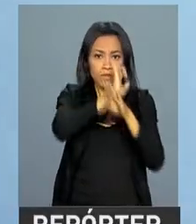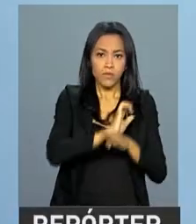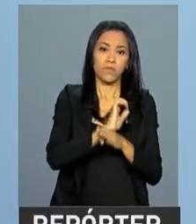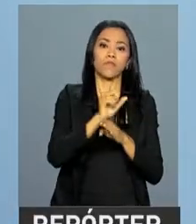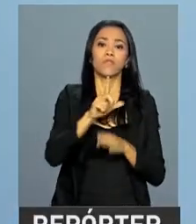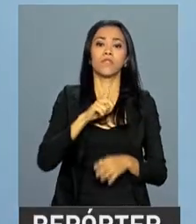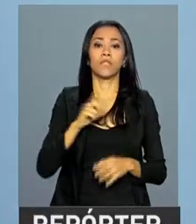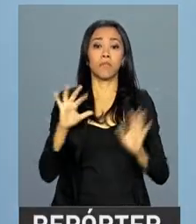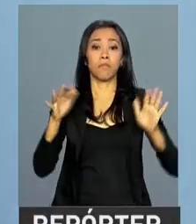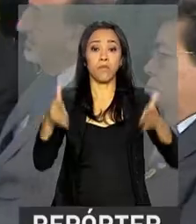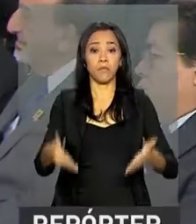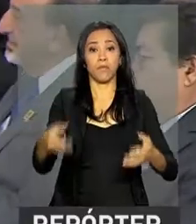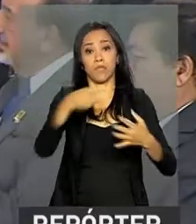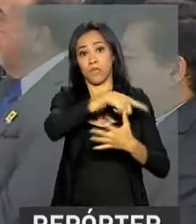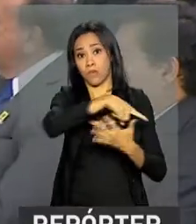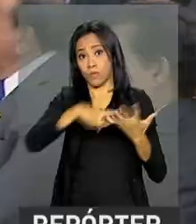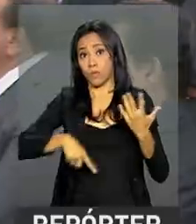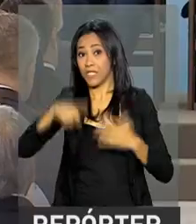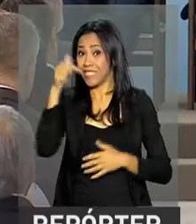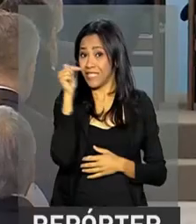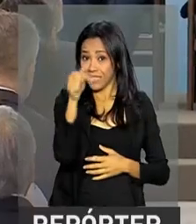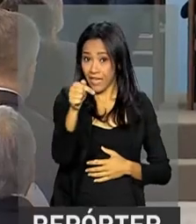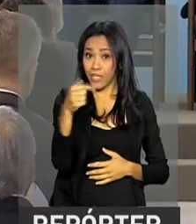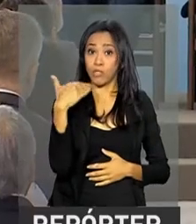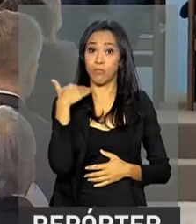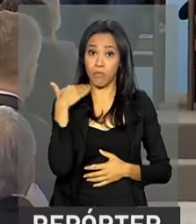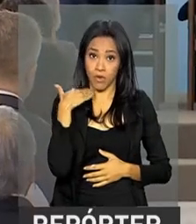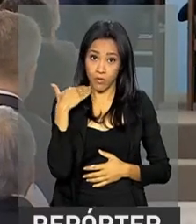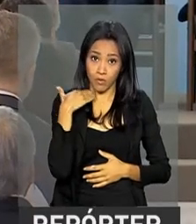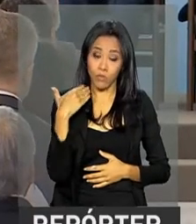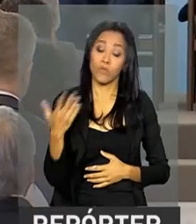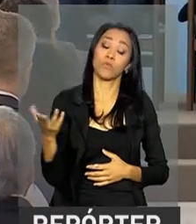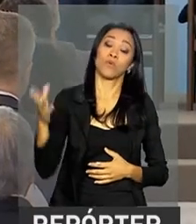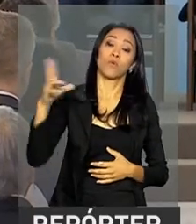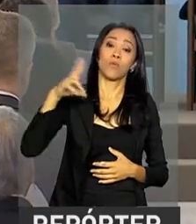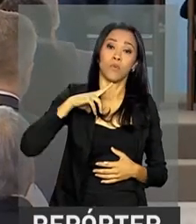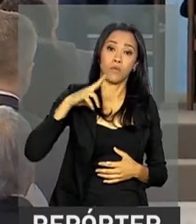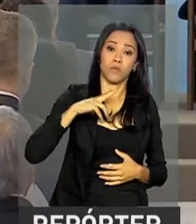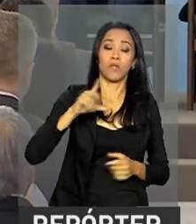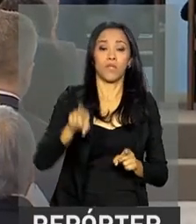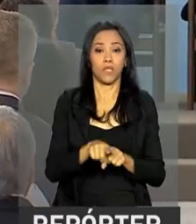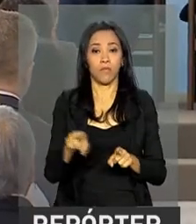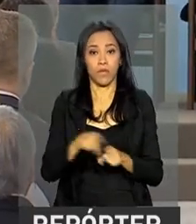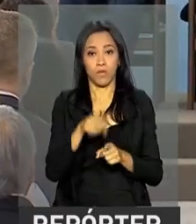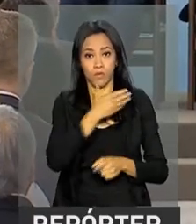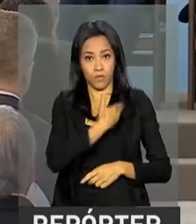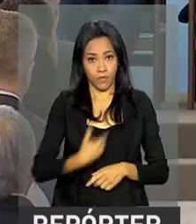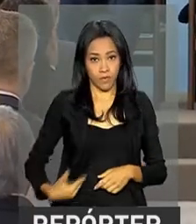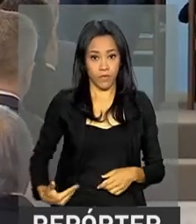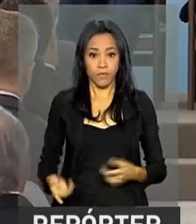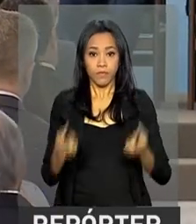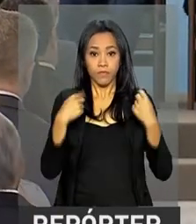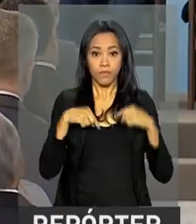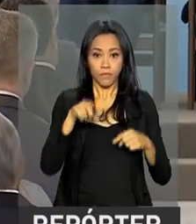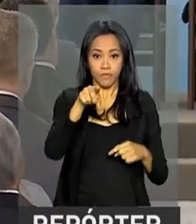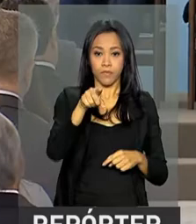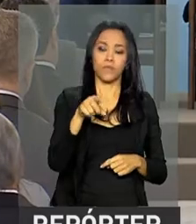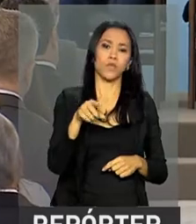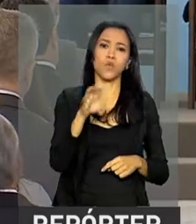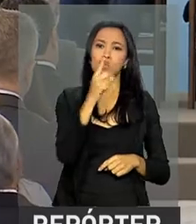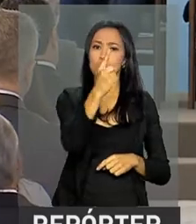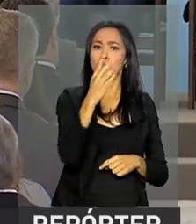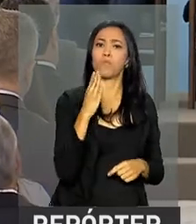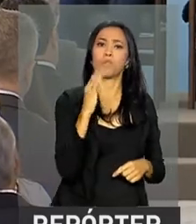sete bancos públicos e privados serão 8 bilhões de reais para créditos novos e 1